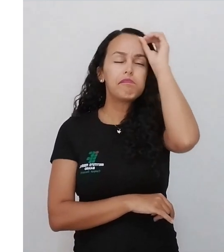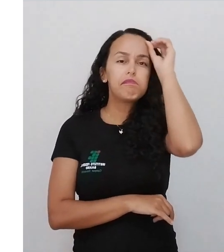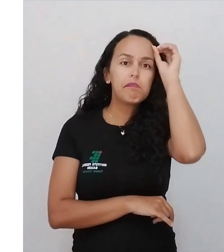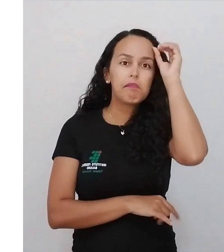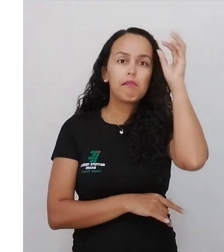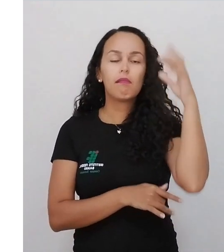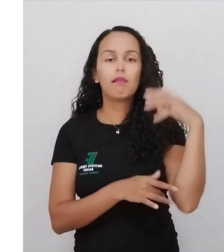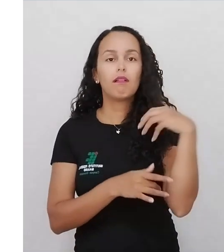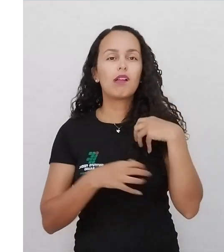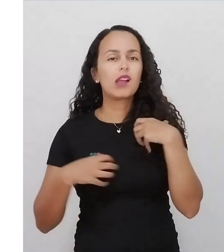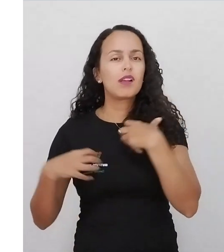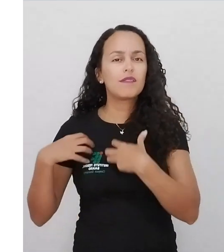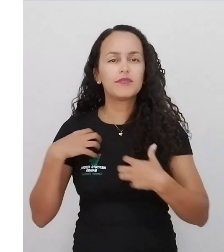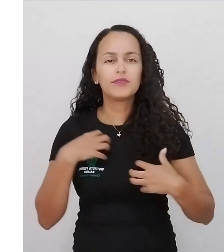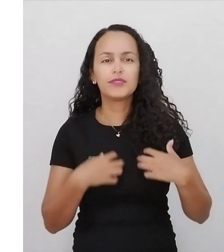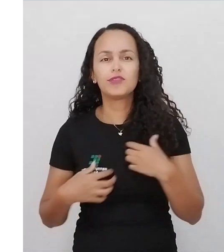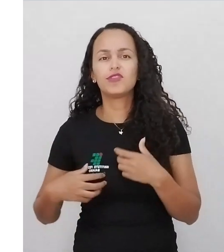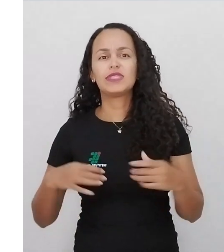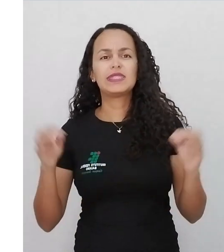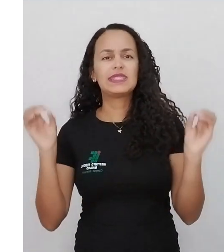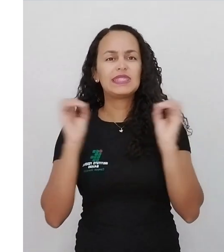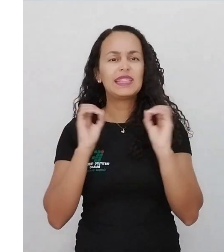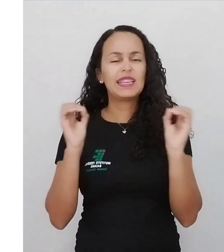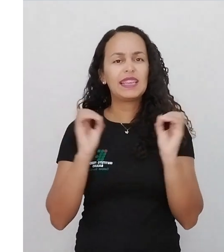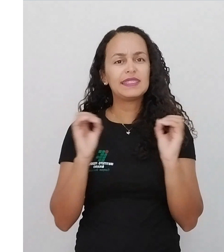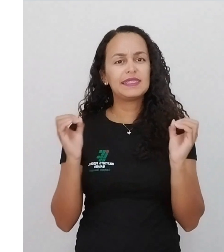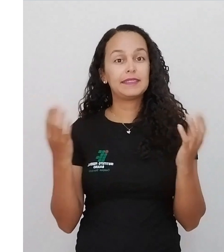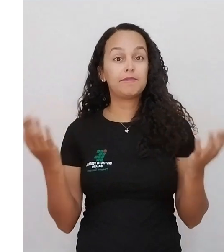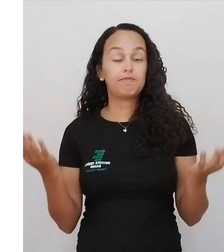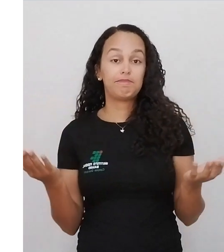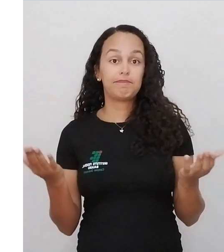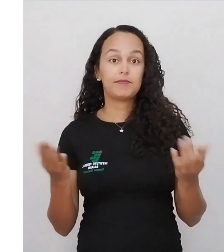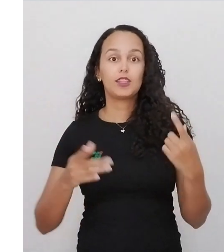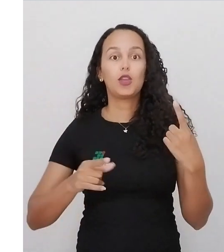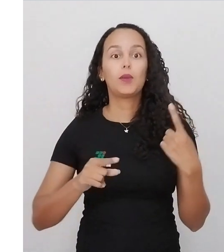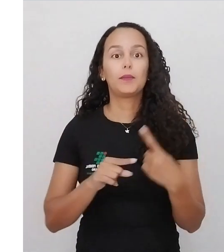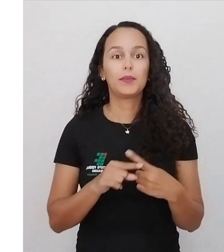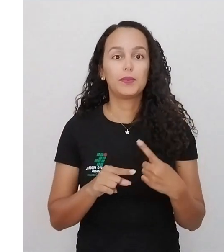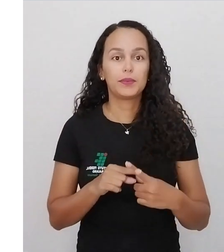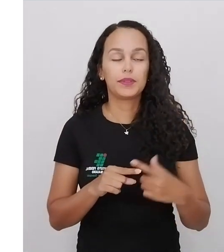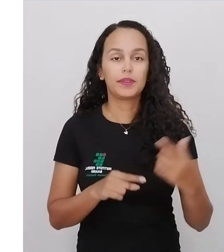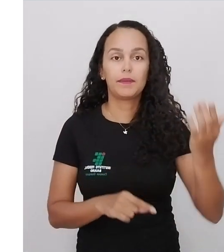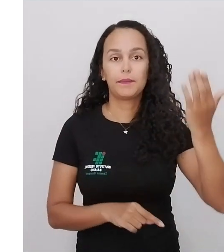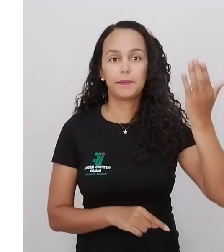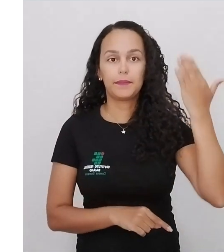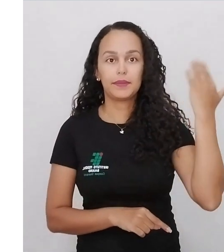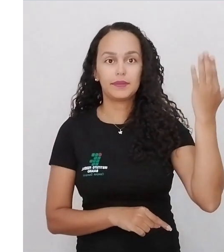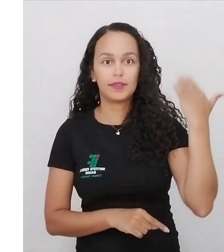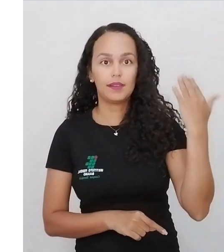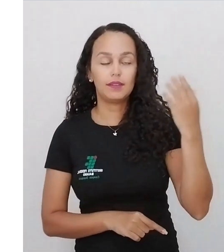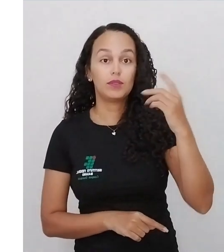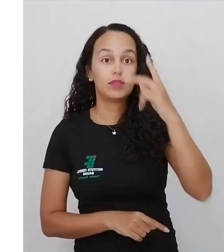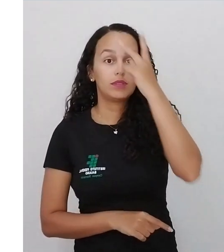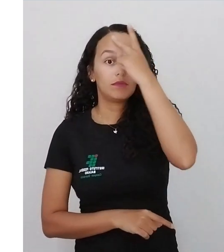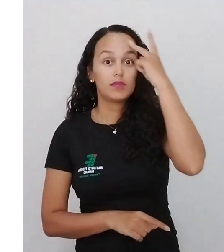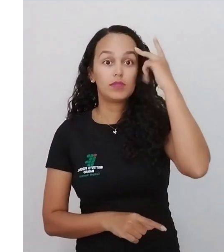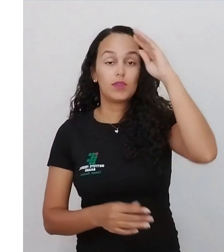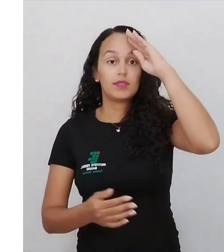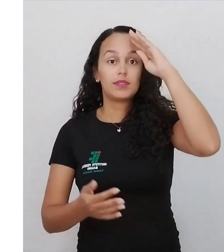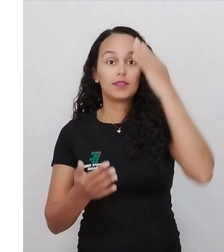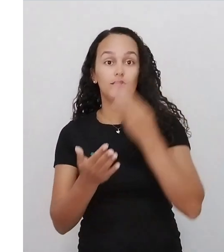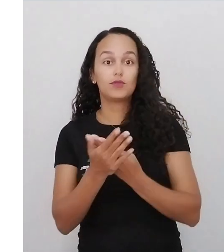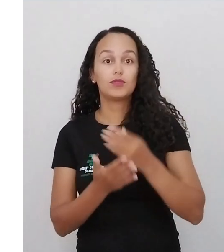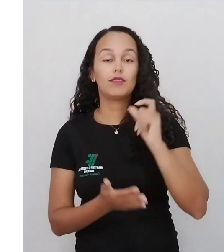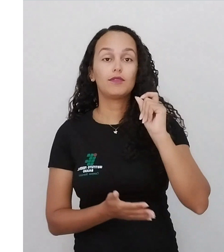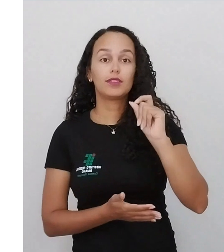que não a inquietação de investigar isso desde muito mais tempo? Porque a gente vivia um cenário em que o